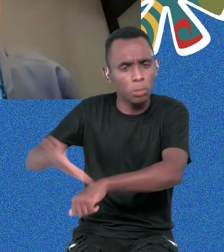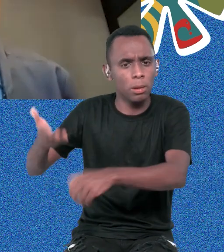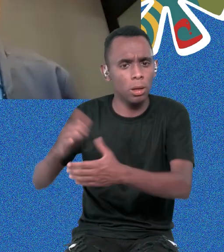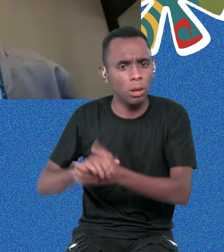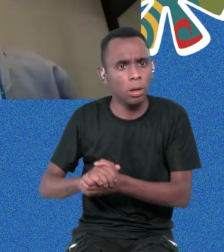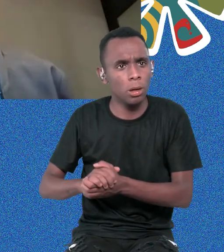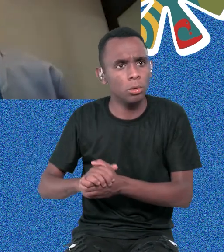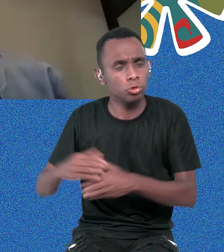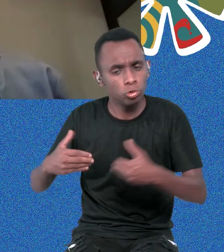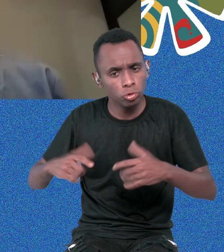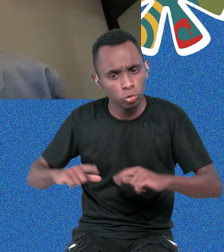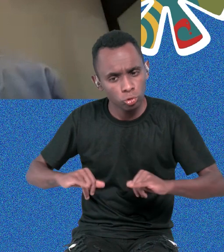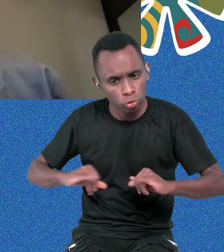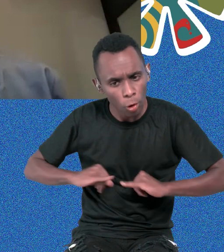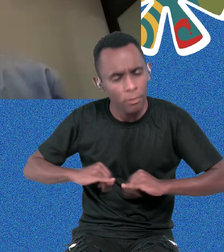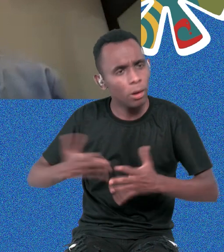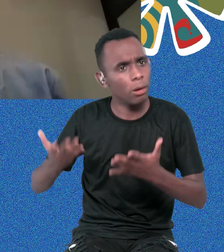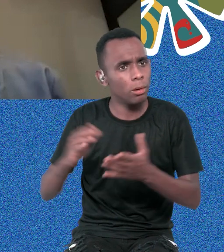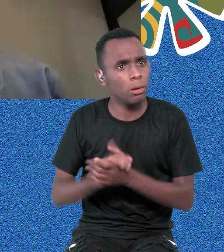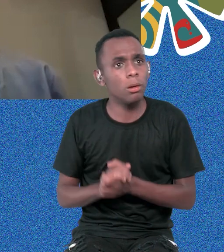Esta é a realidade